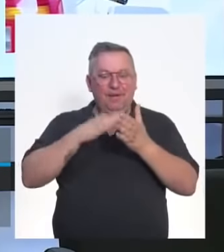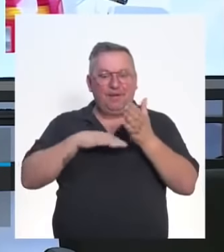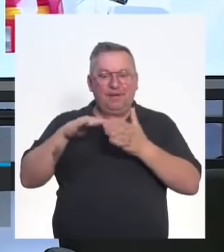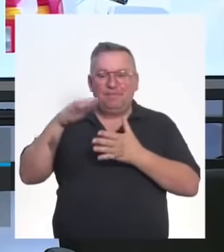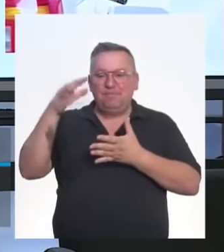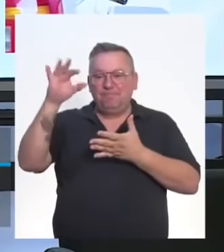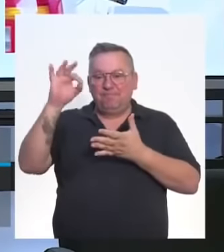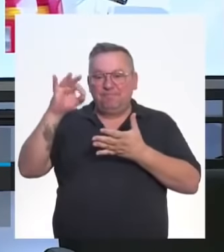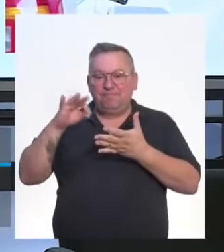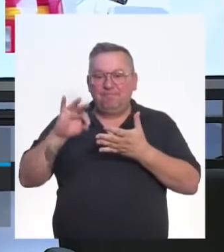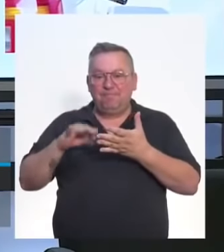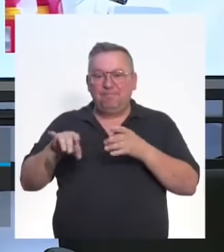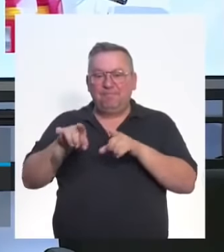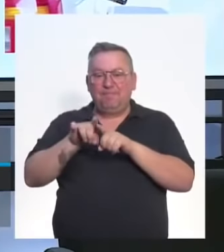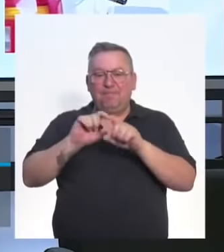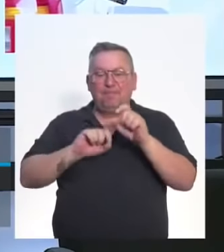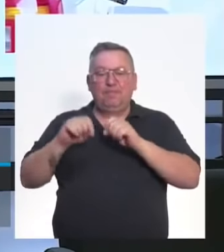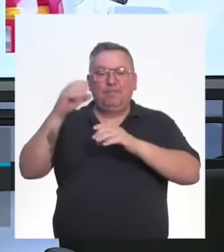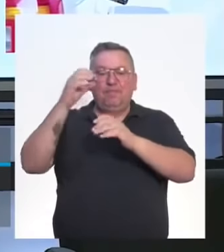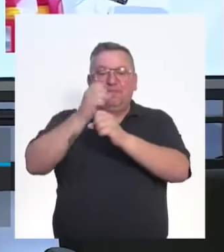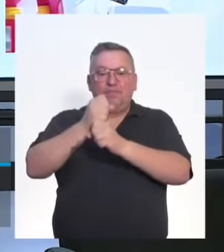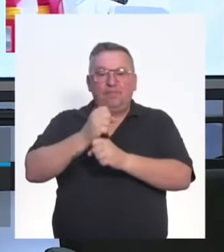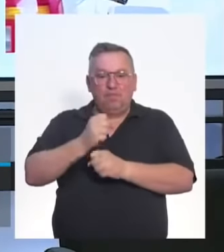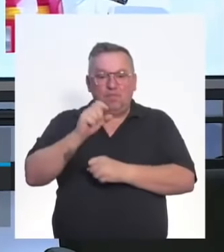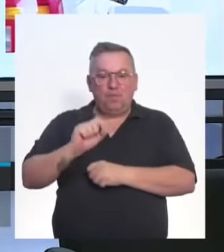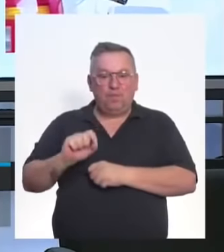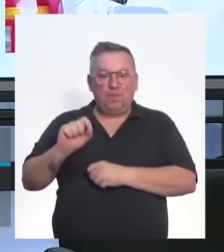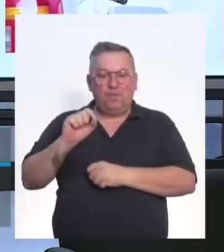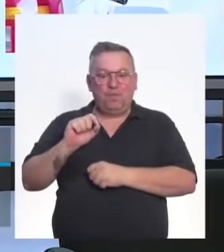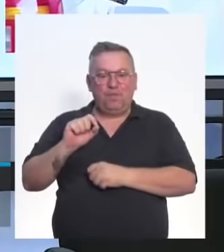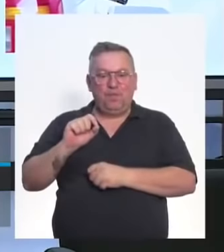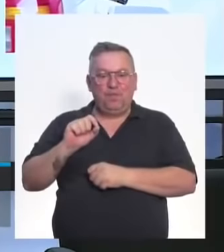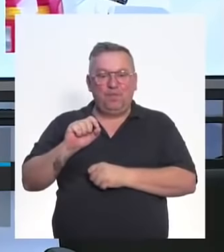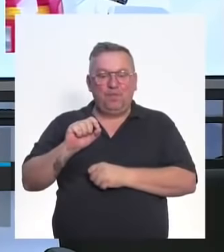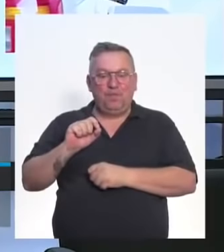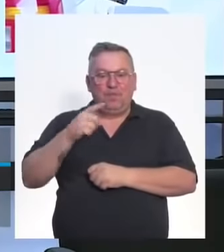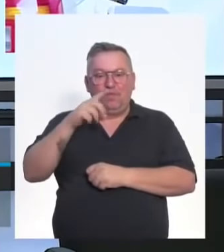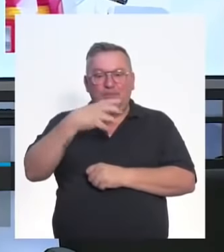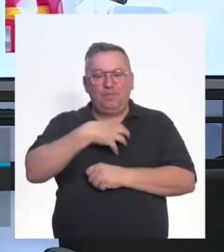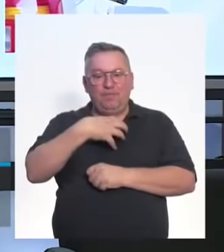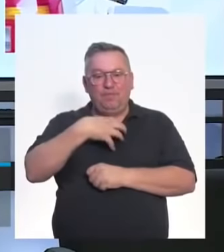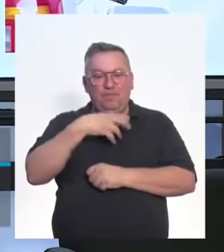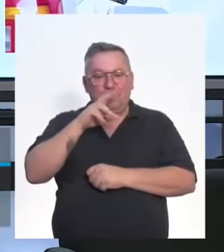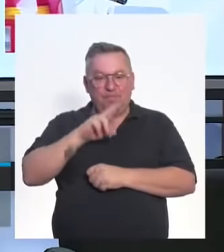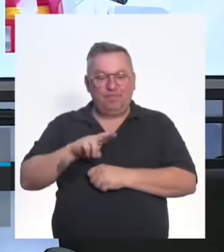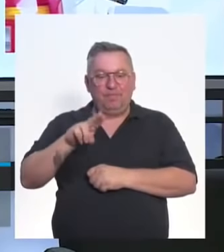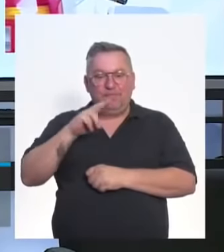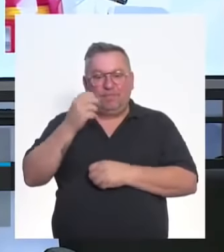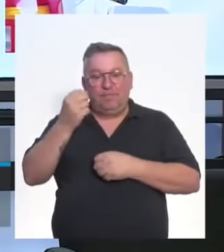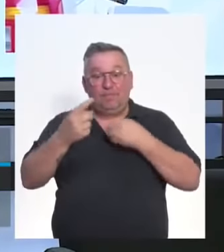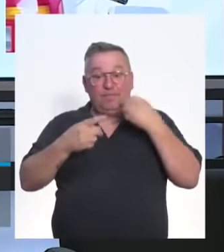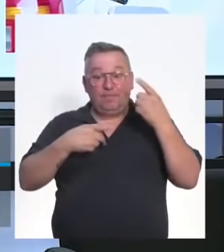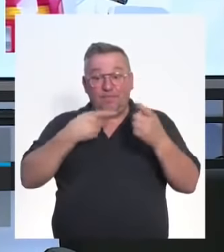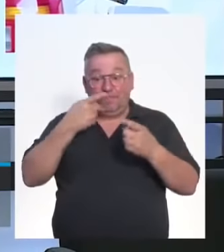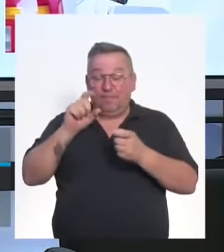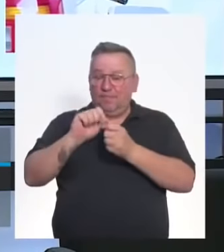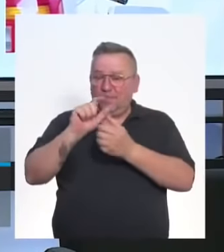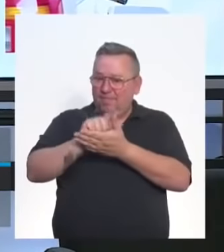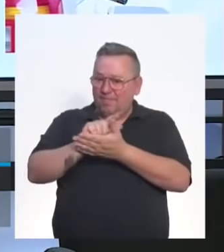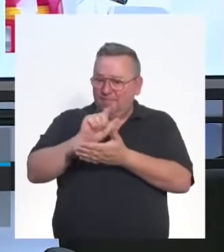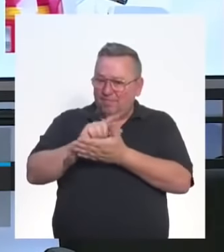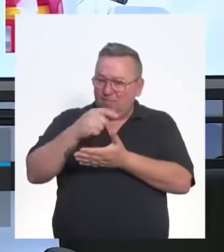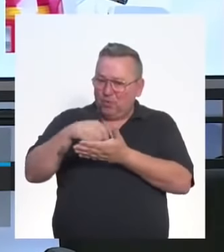acertaram. O cálculo em si, não sei o método que você utilizou, algum falou aí que fez na raça, fez no